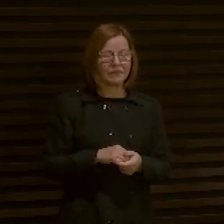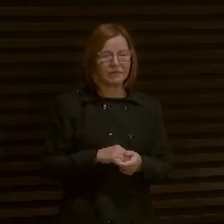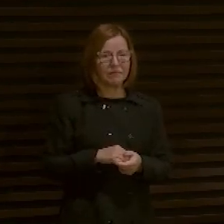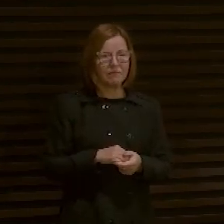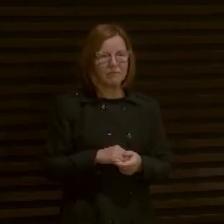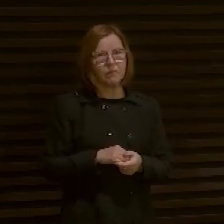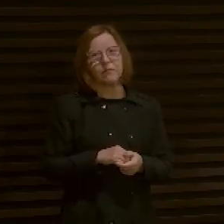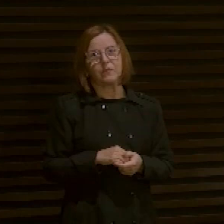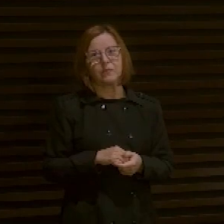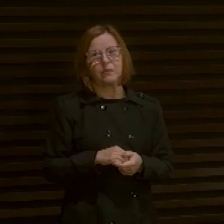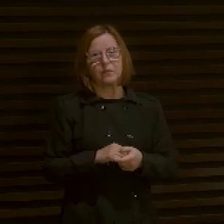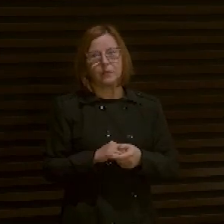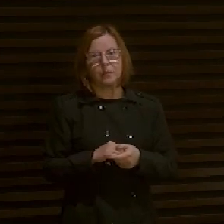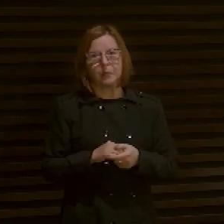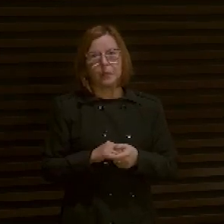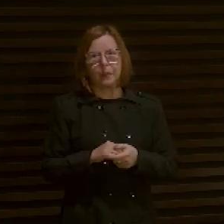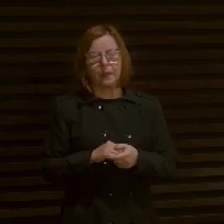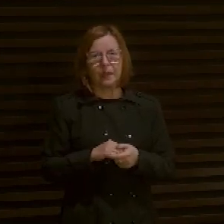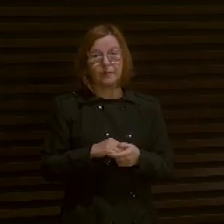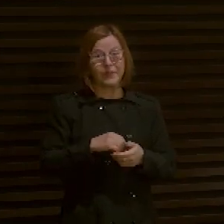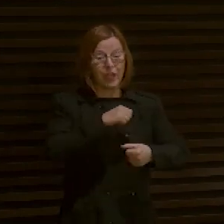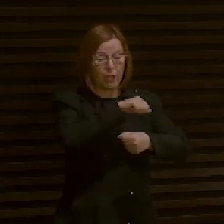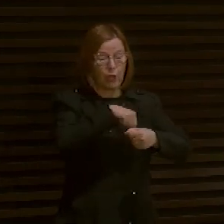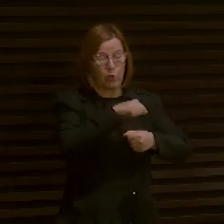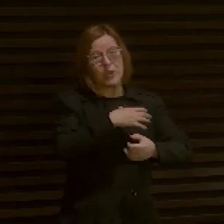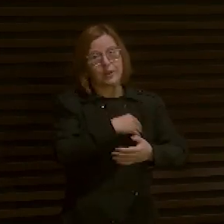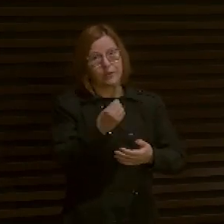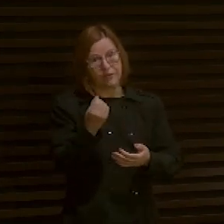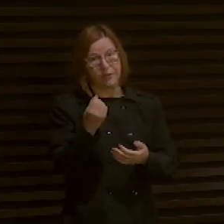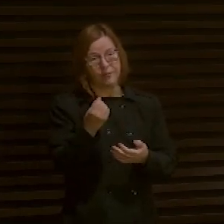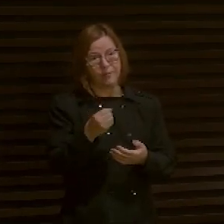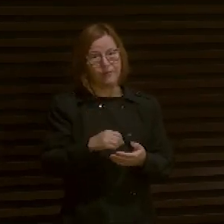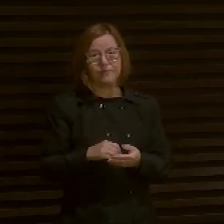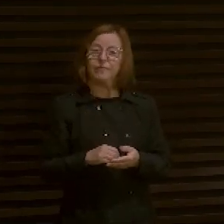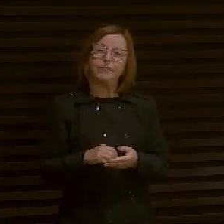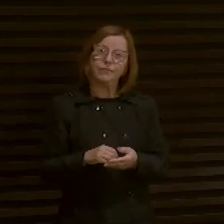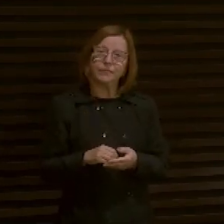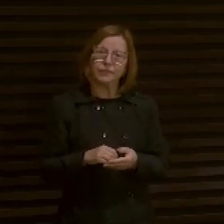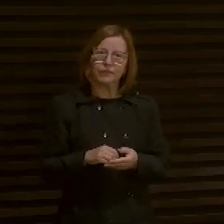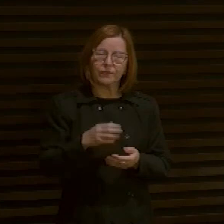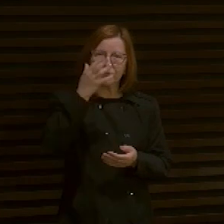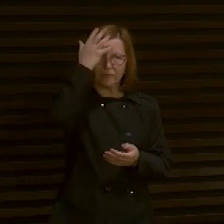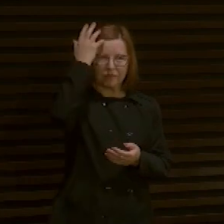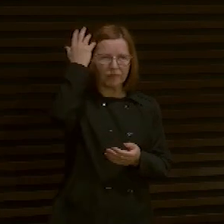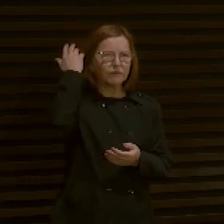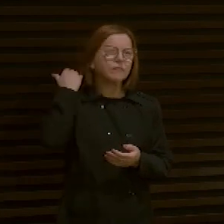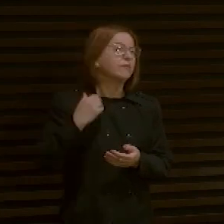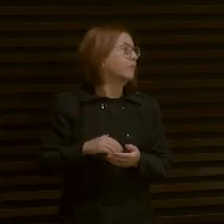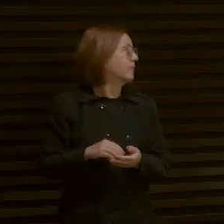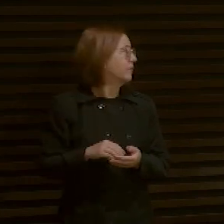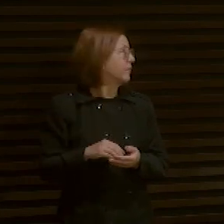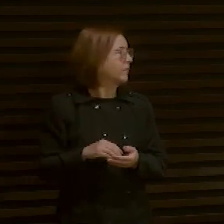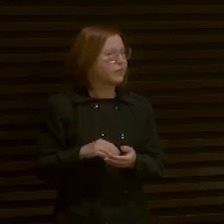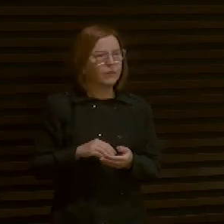E elas cozinharam sim o filho de uma das mães. Por isso que começou essa briga depois, porque a outra não quis entregar o filho. Então, meus